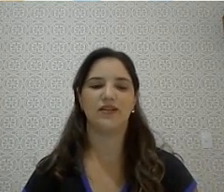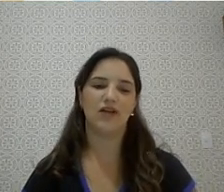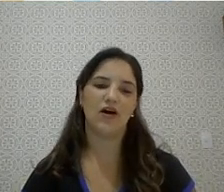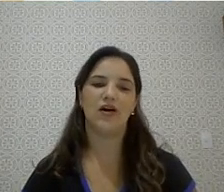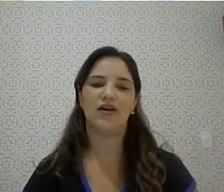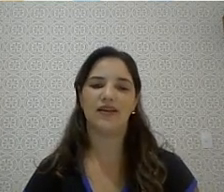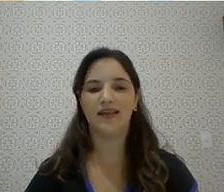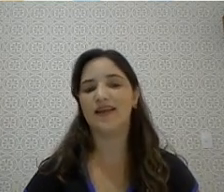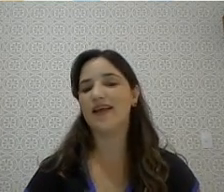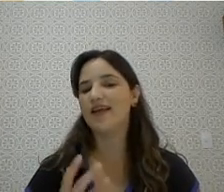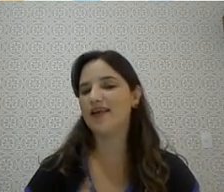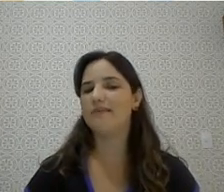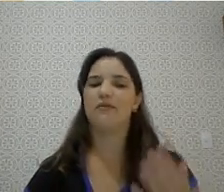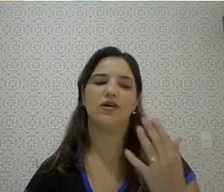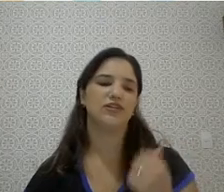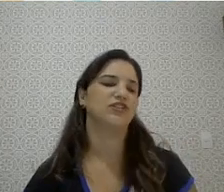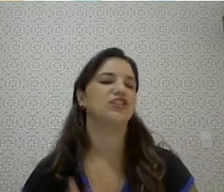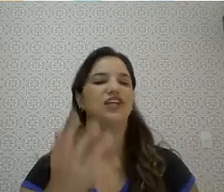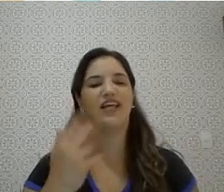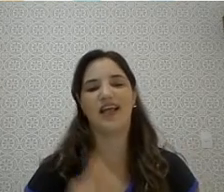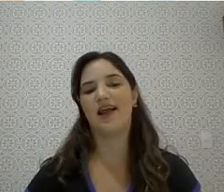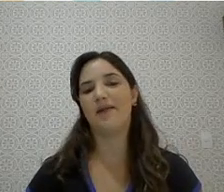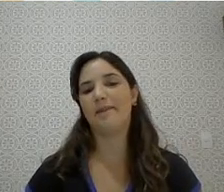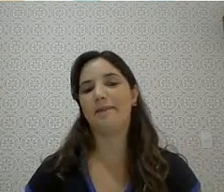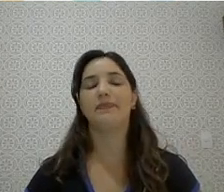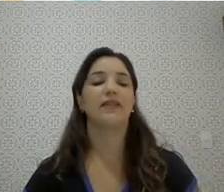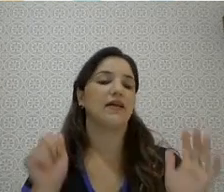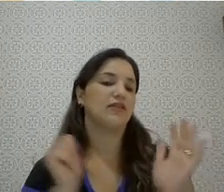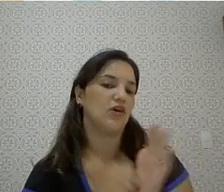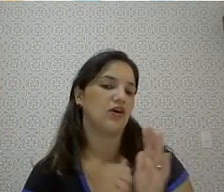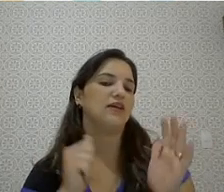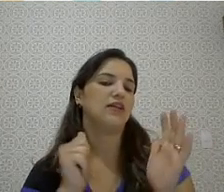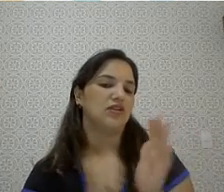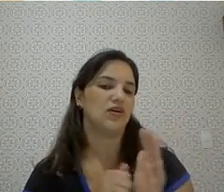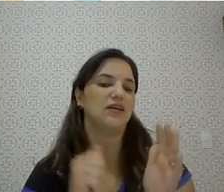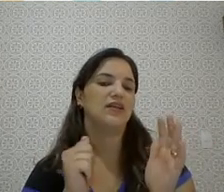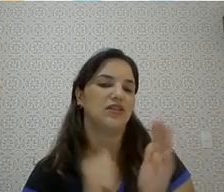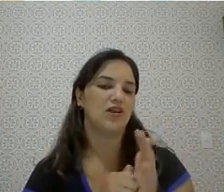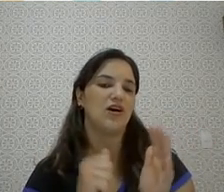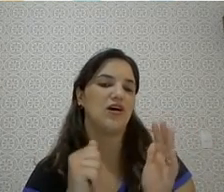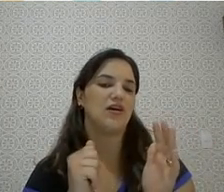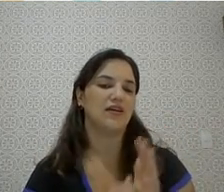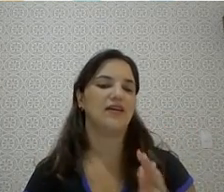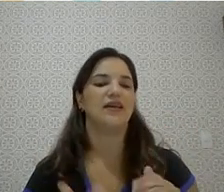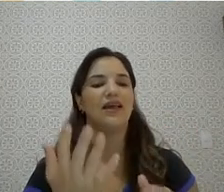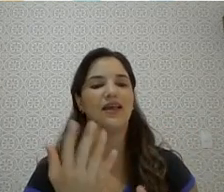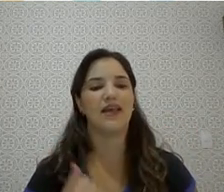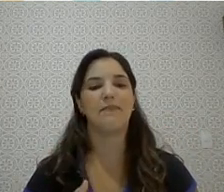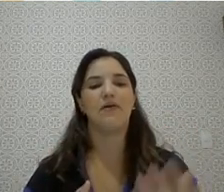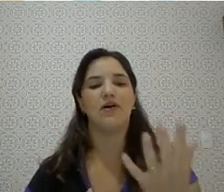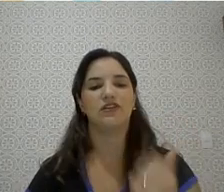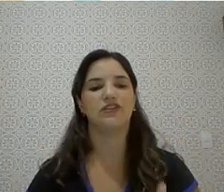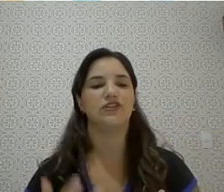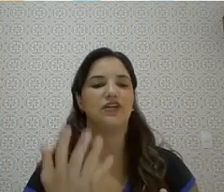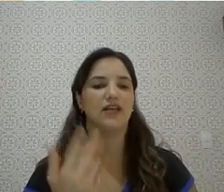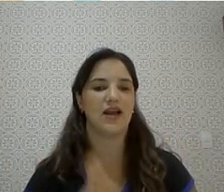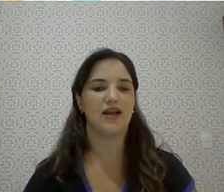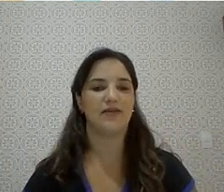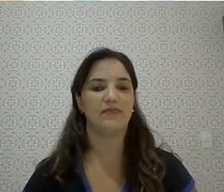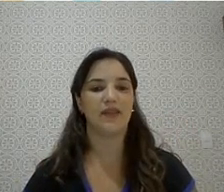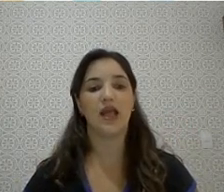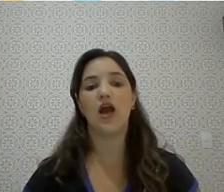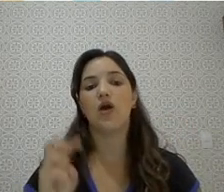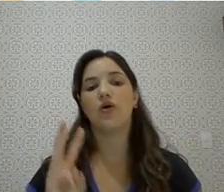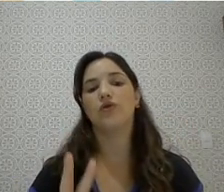toque, toque, quem é pode chegar. Toque, toque, toque, quem é pode